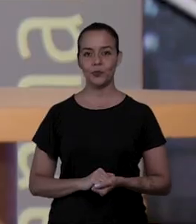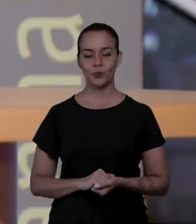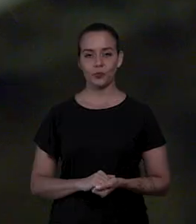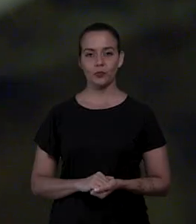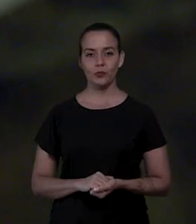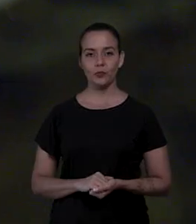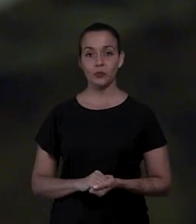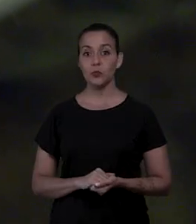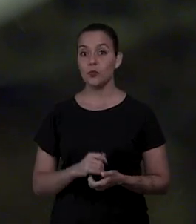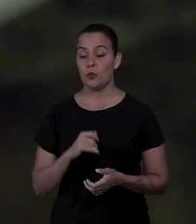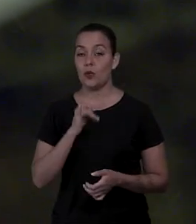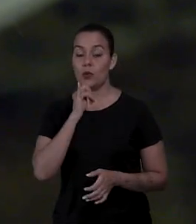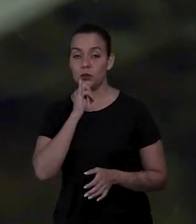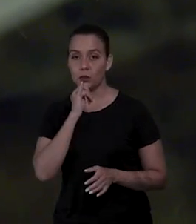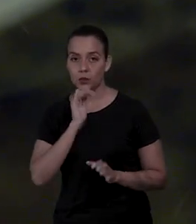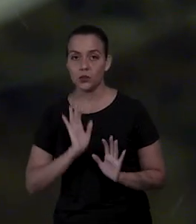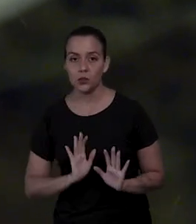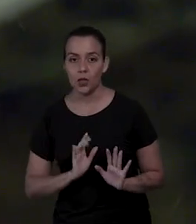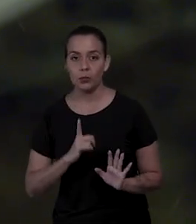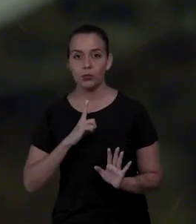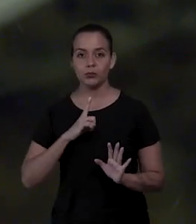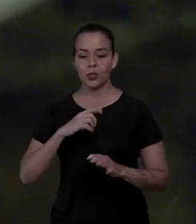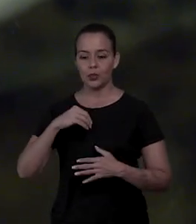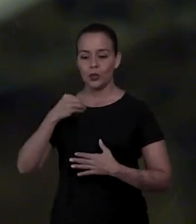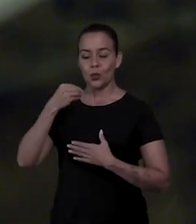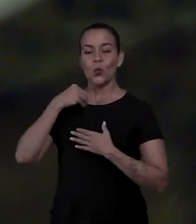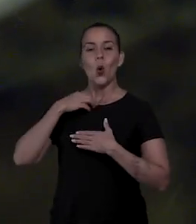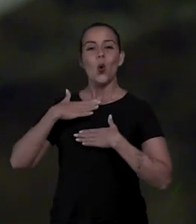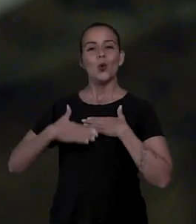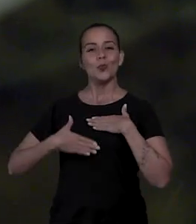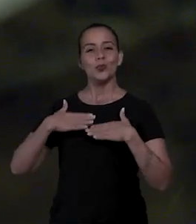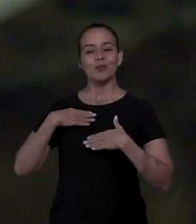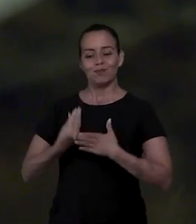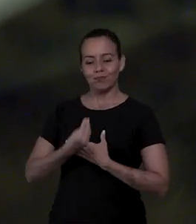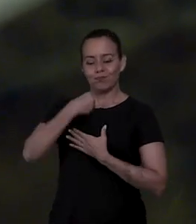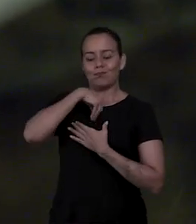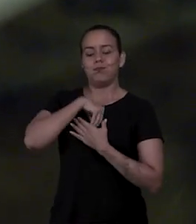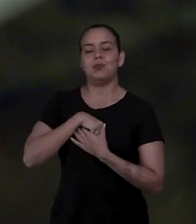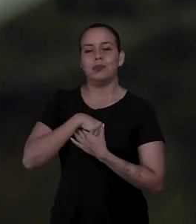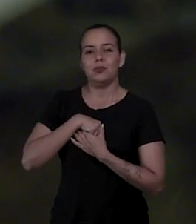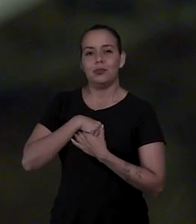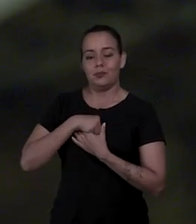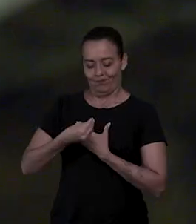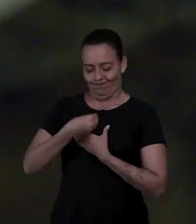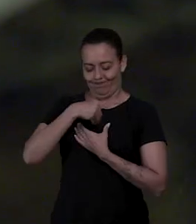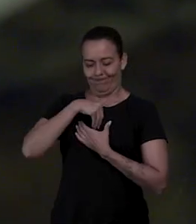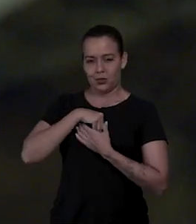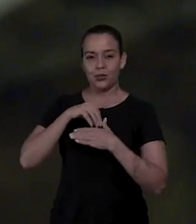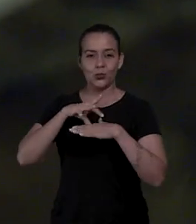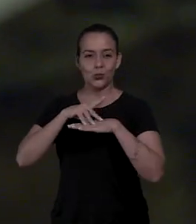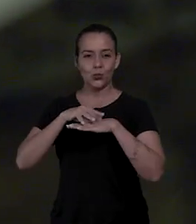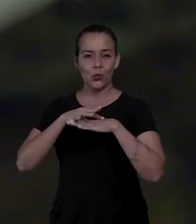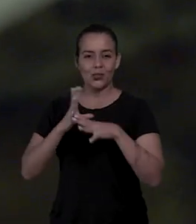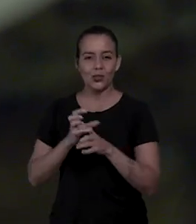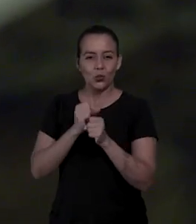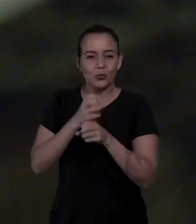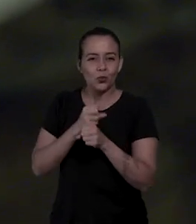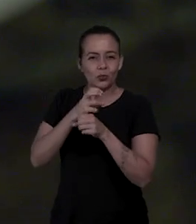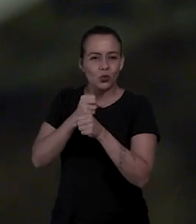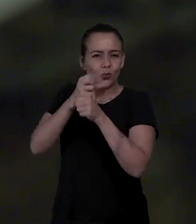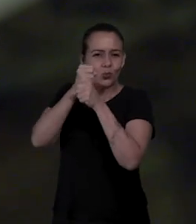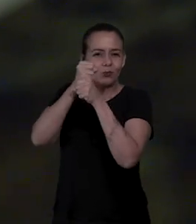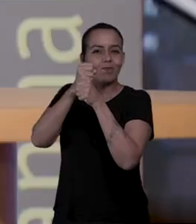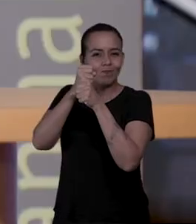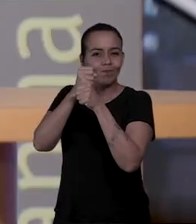situações. Para lidar com essa depleição simbólica, existem alguns caminhos, né? Um deles tem a ver com